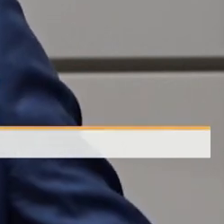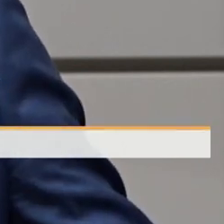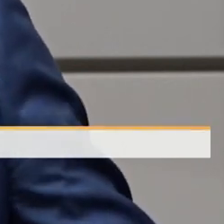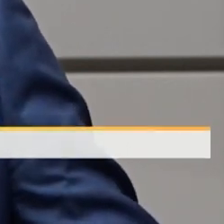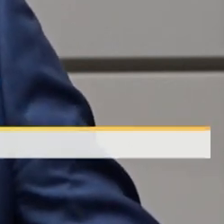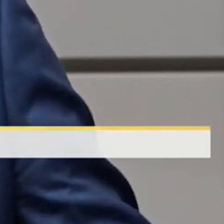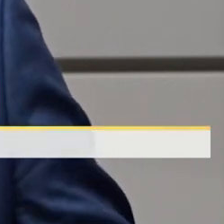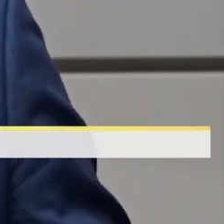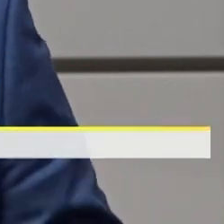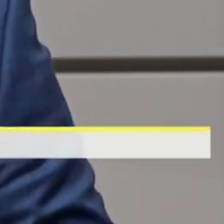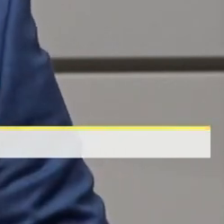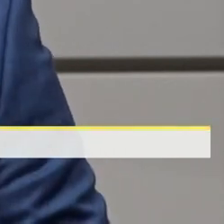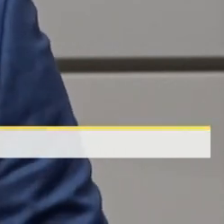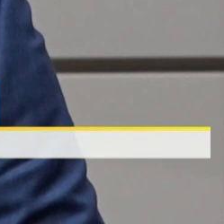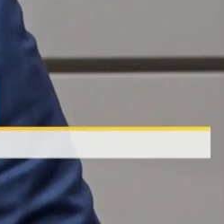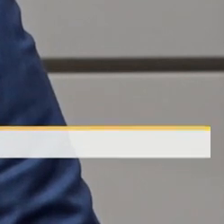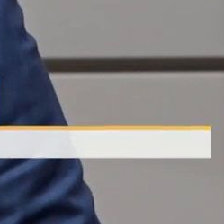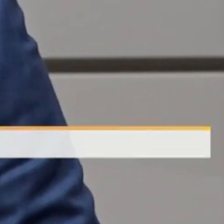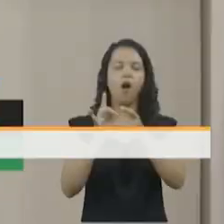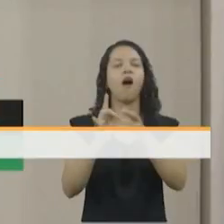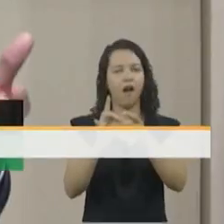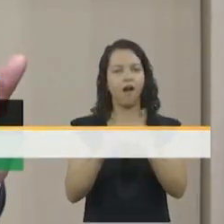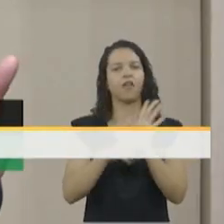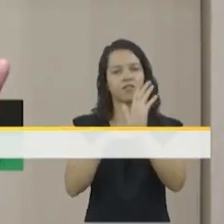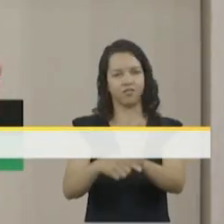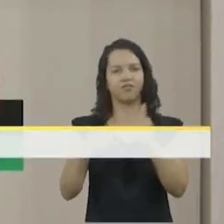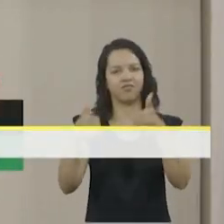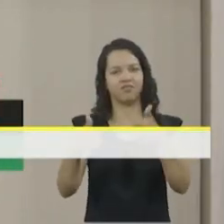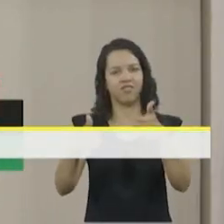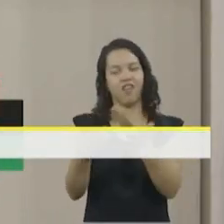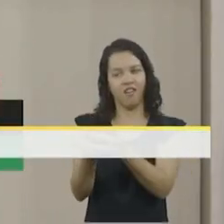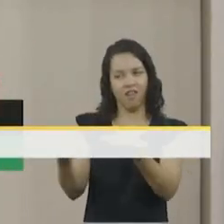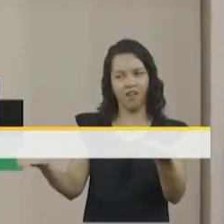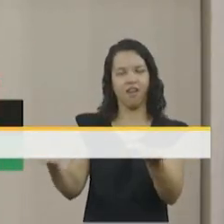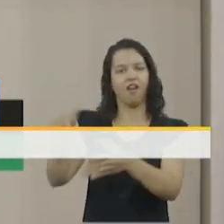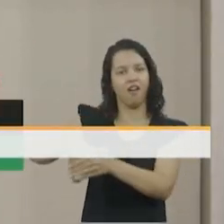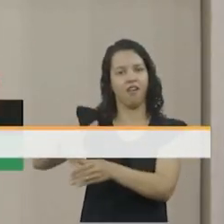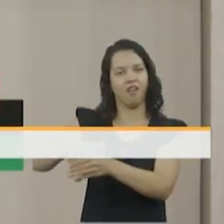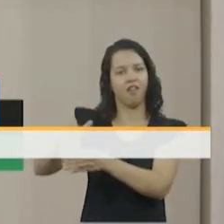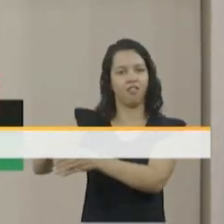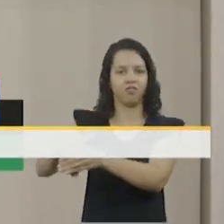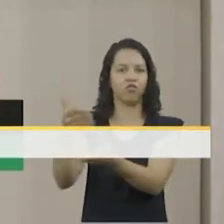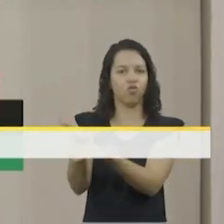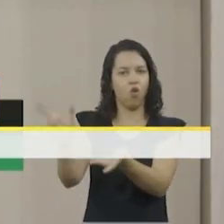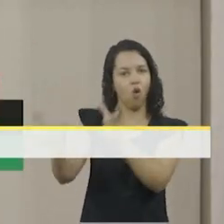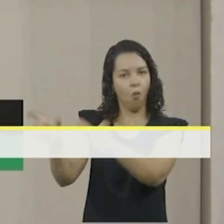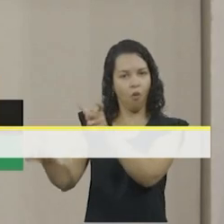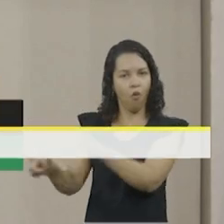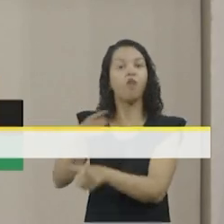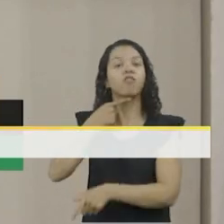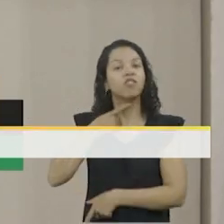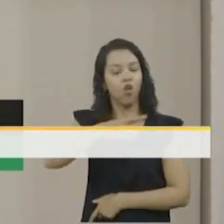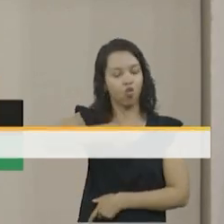a harmonia e independência do parlamento. Que todos nós estejamos irmanados para construir uma Santa Catarina